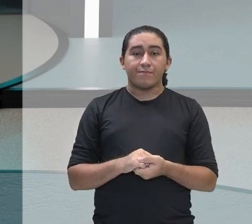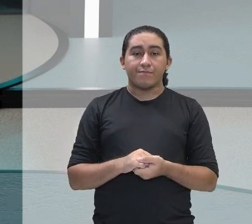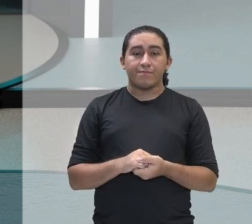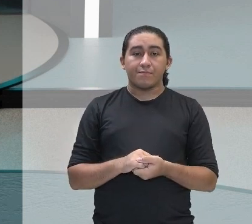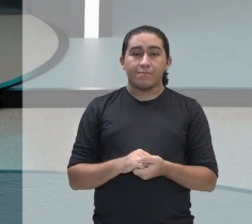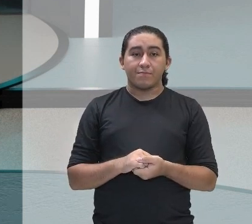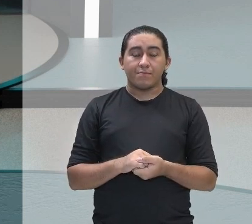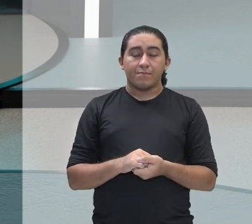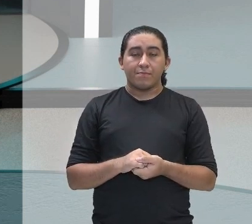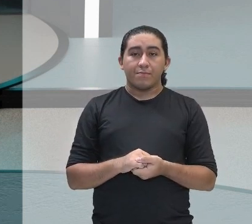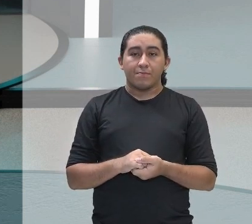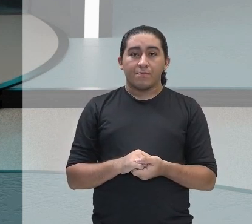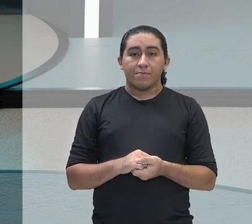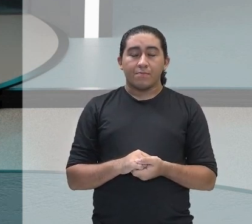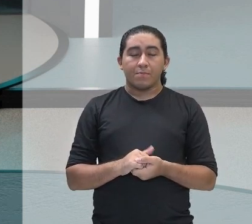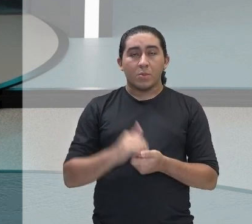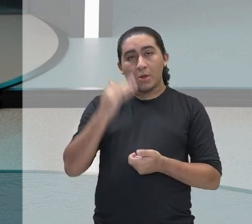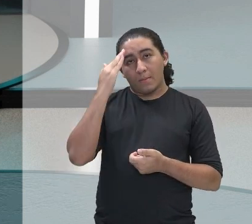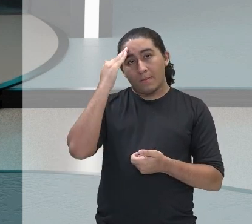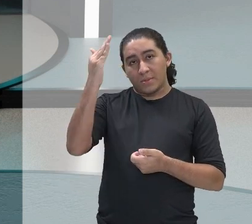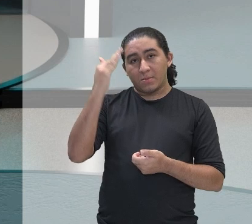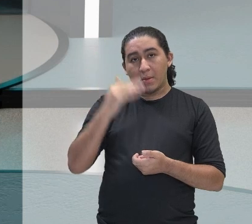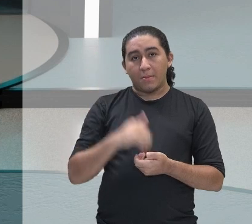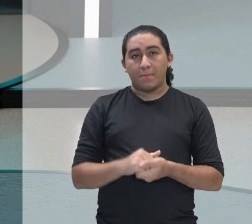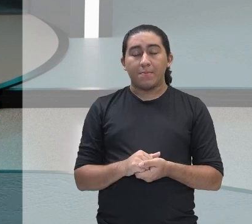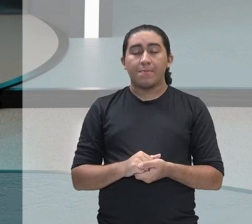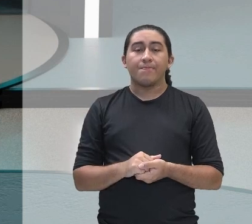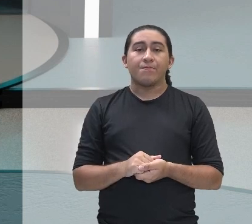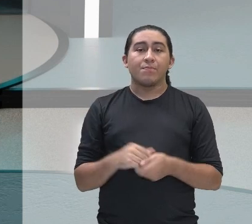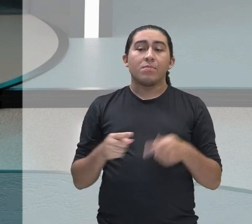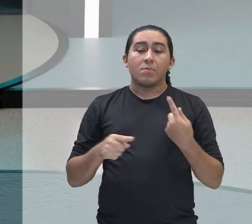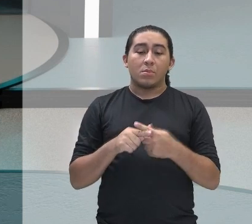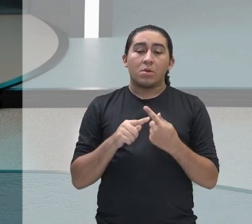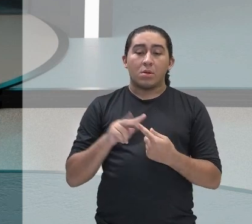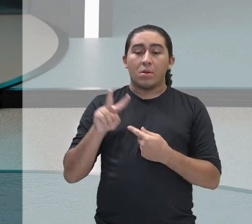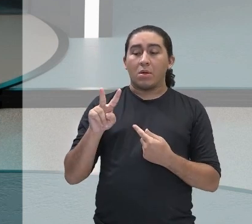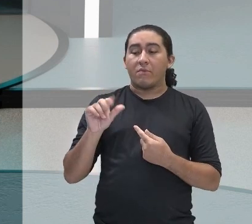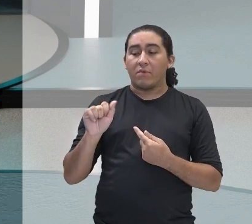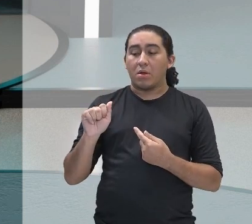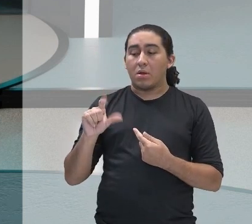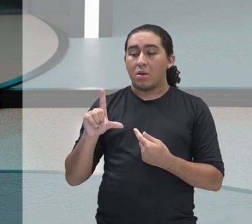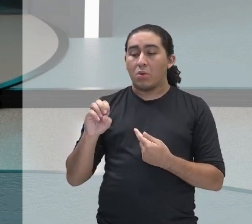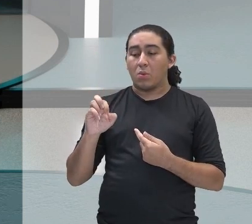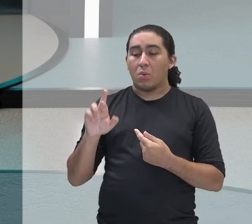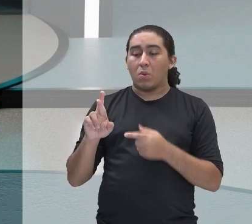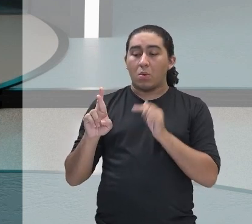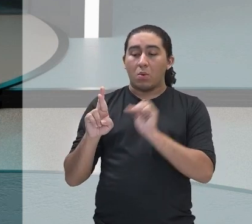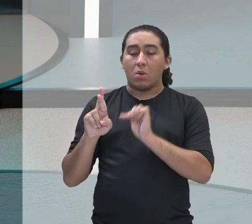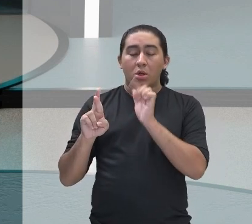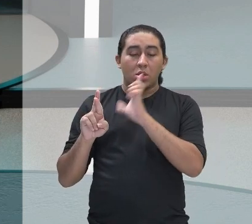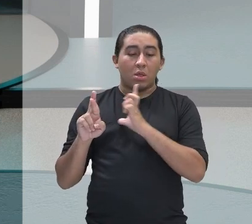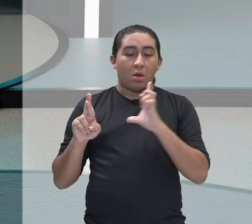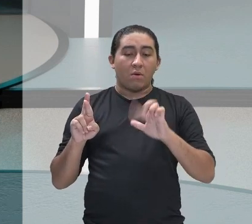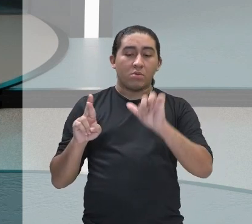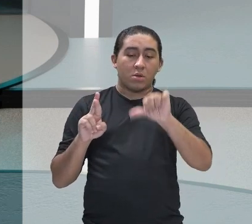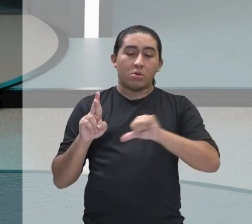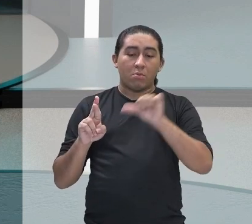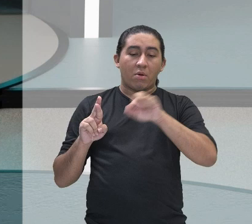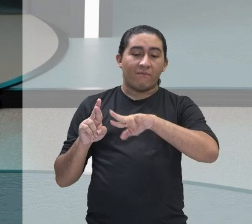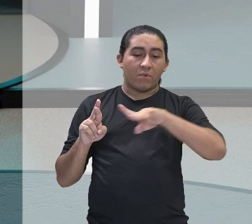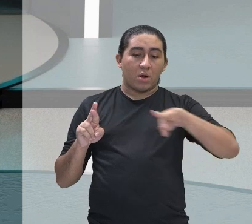palavra primitiva, por quê? Porque através dessa palavra valor é que eu vou formar